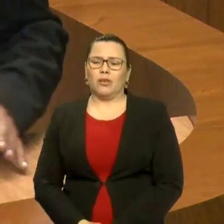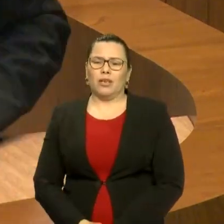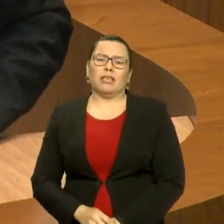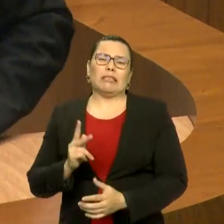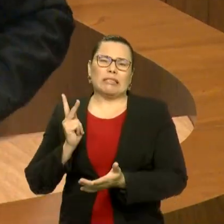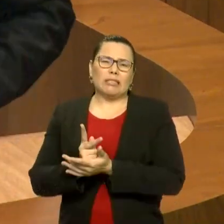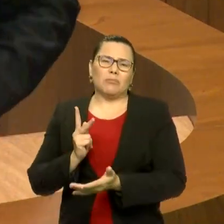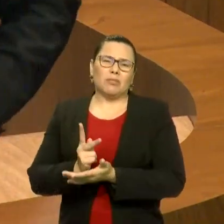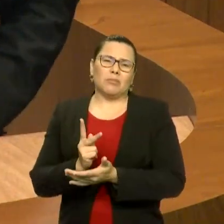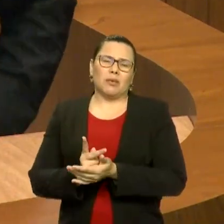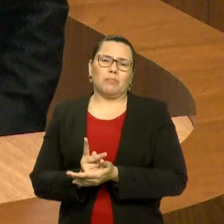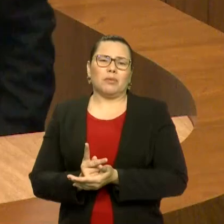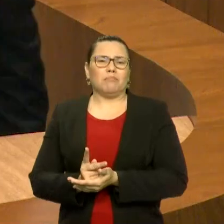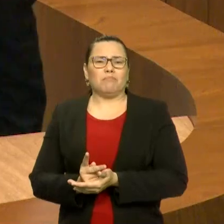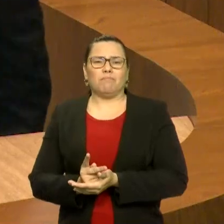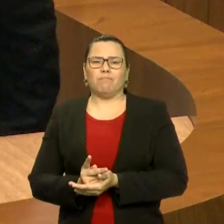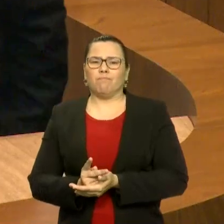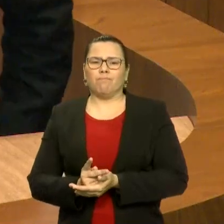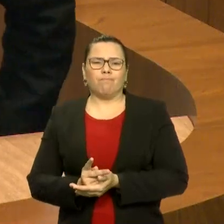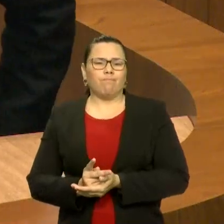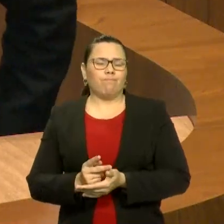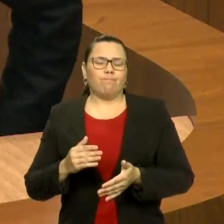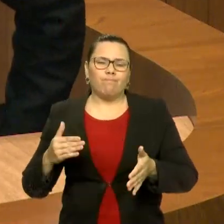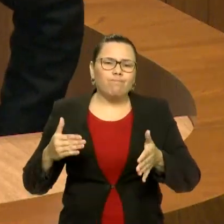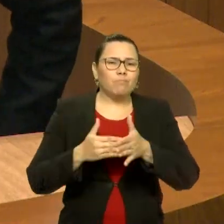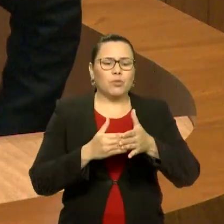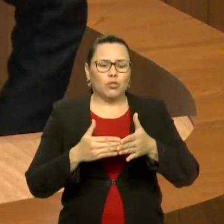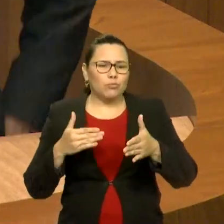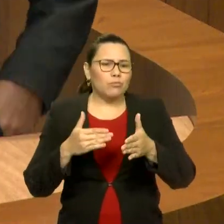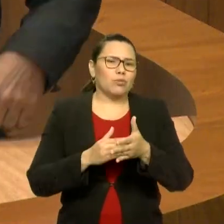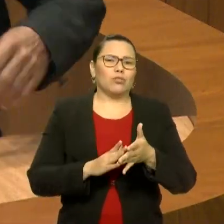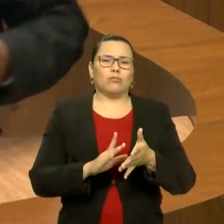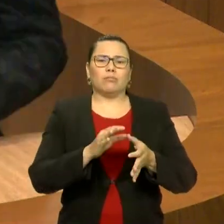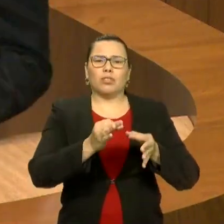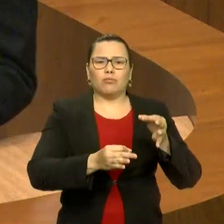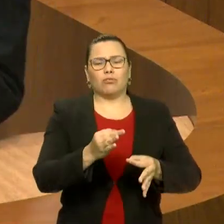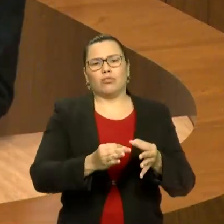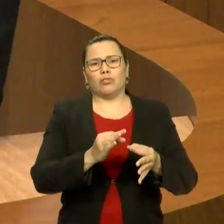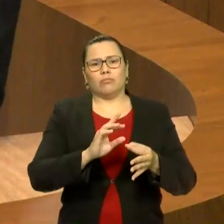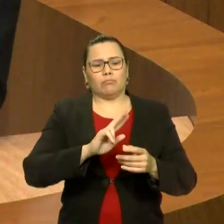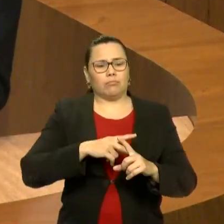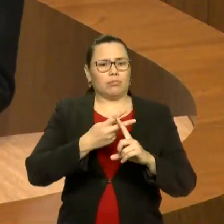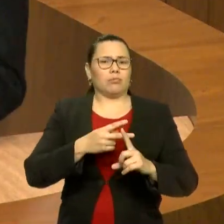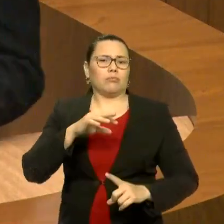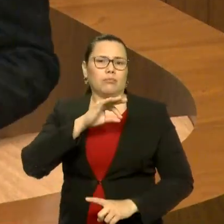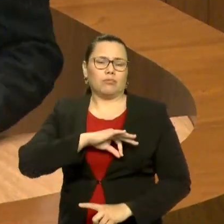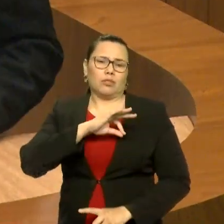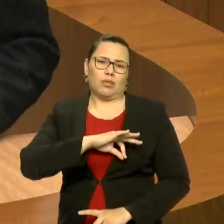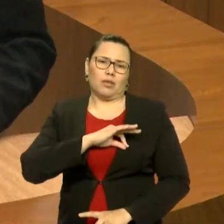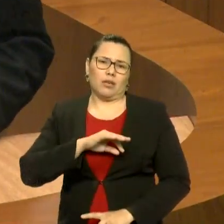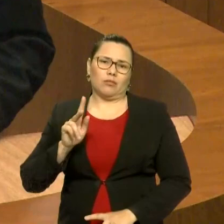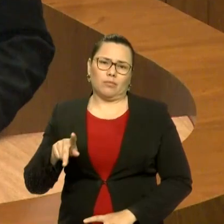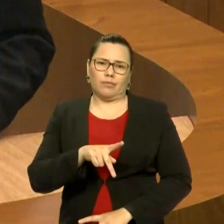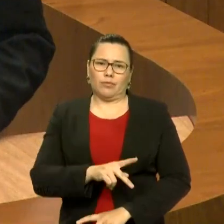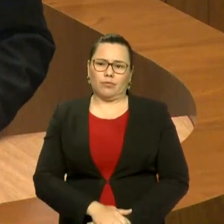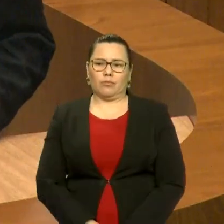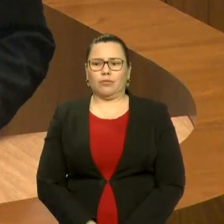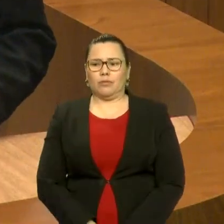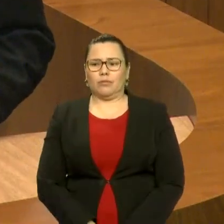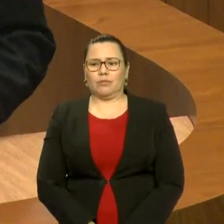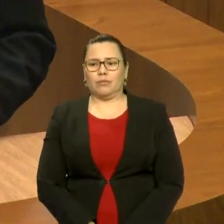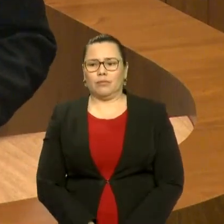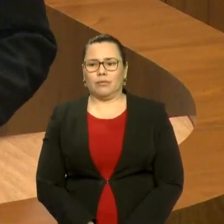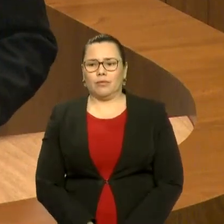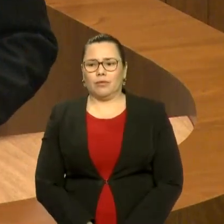justiça de todas as formas, o reajuste dos servidores públicos de 21,7%, descompressão do salário dos professores,